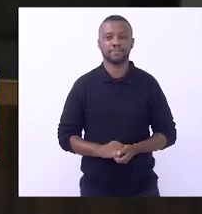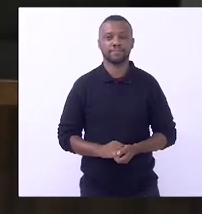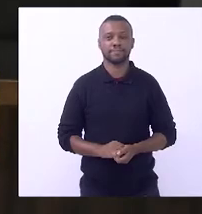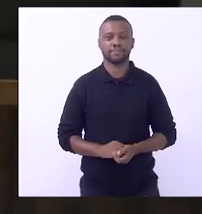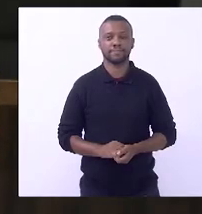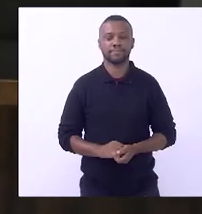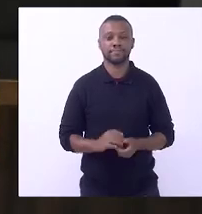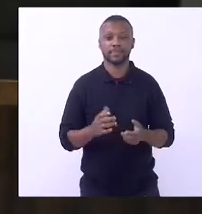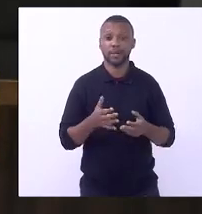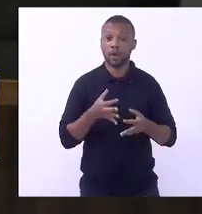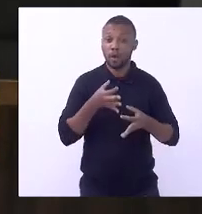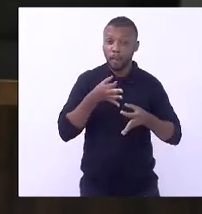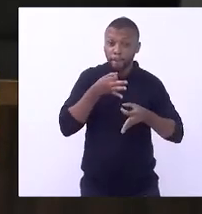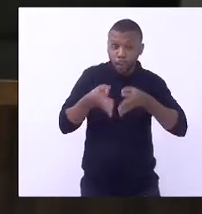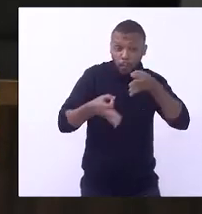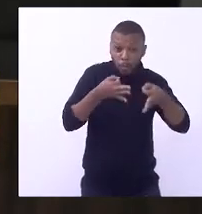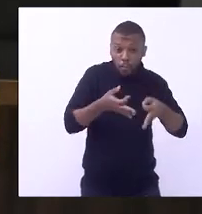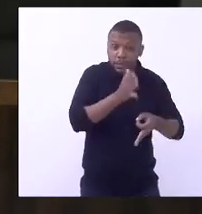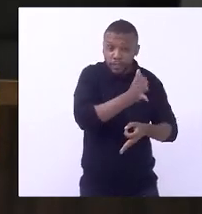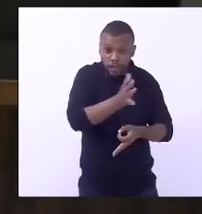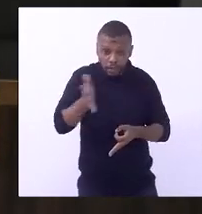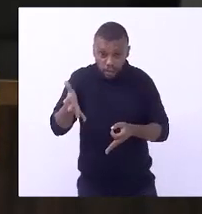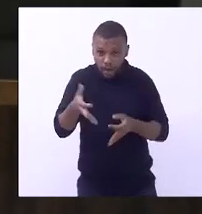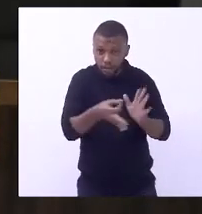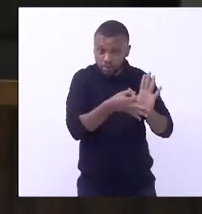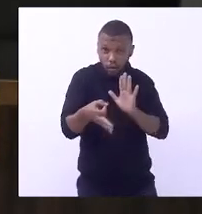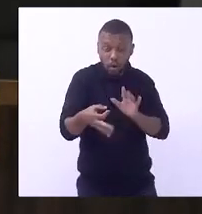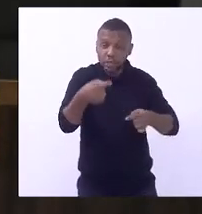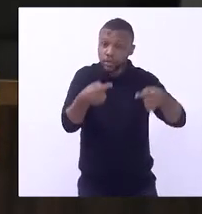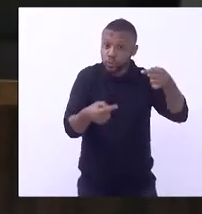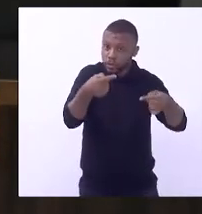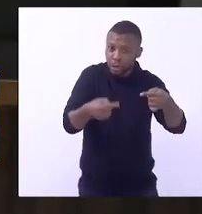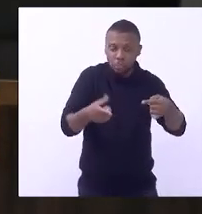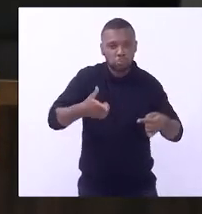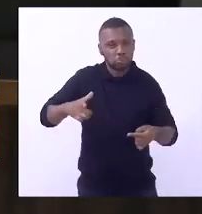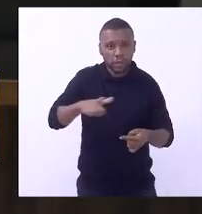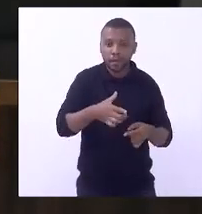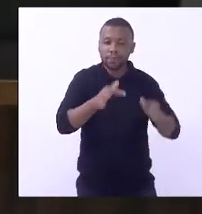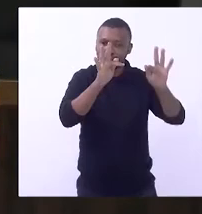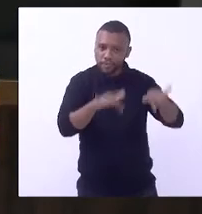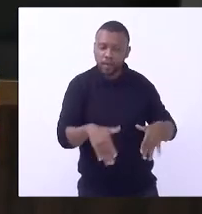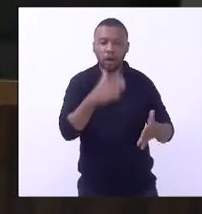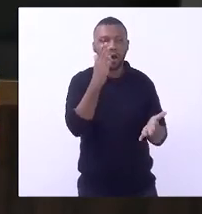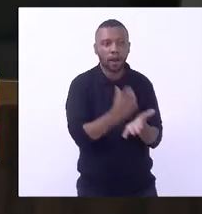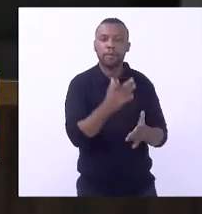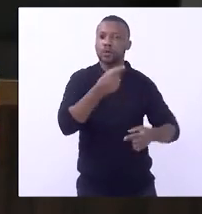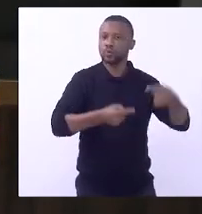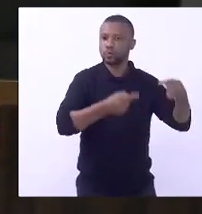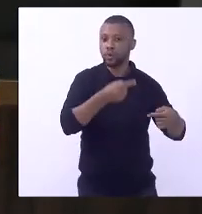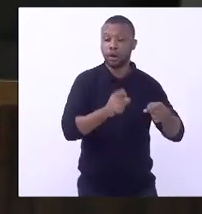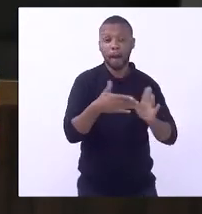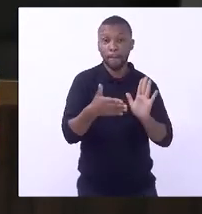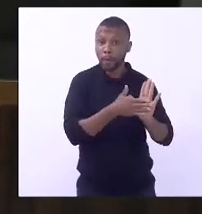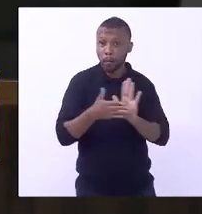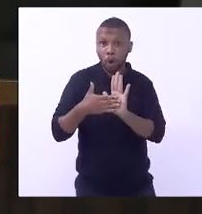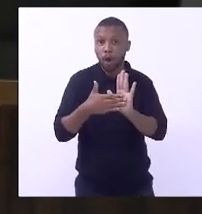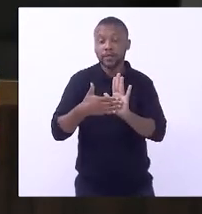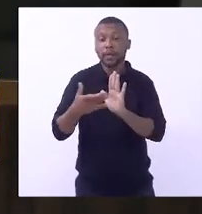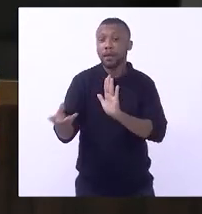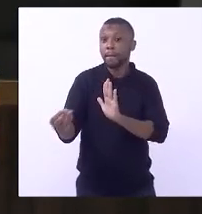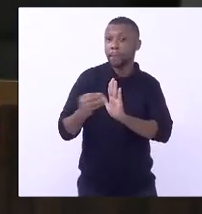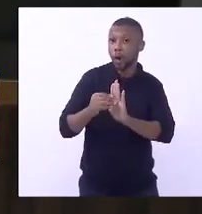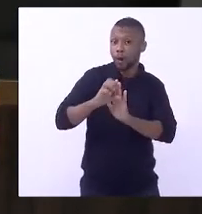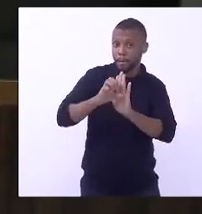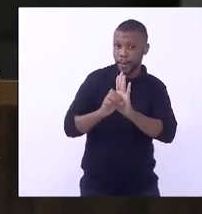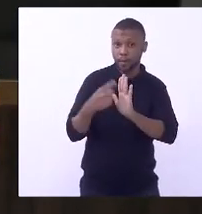com os pareceres emitidos em discussão. Não havendo quem queira discutir, encerrada a discussão. O presidente, proposta recebeu uma emenda e retorna